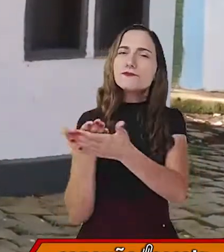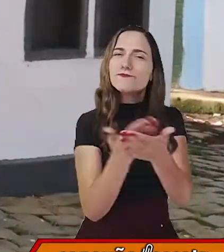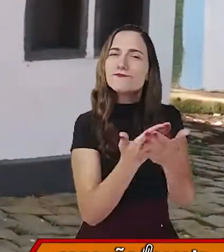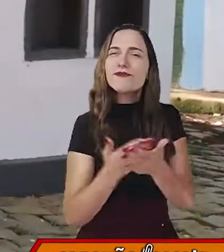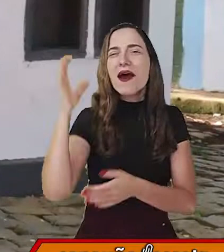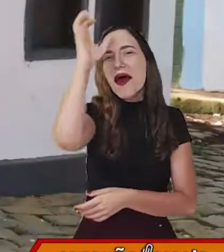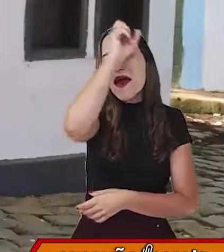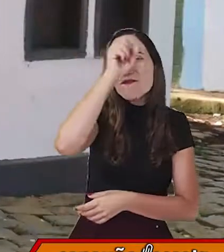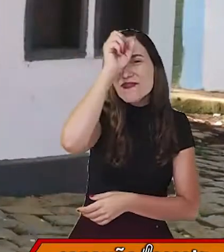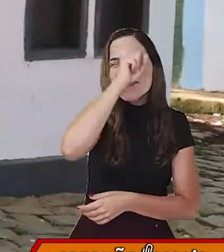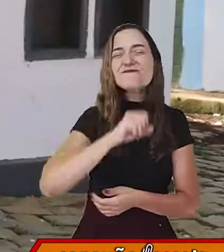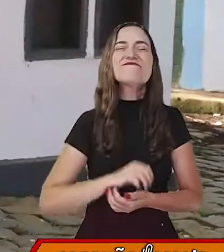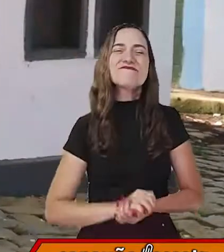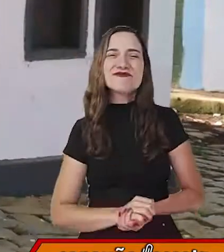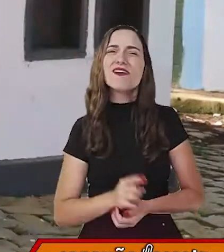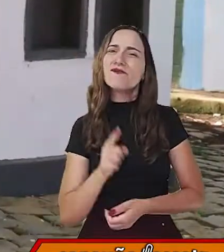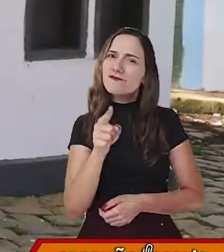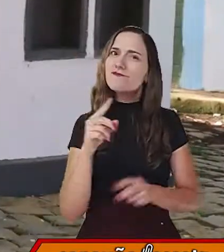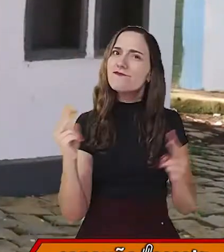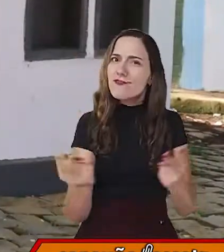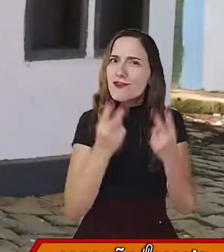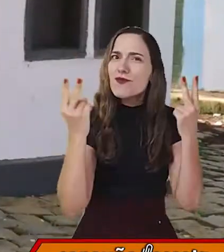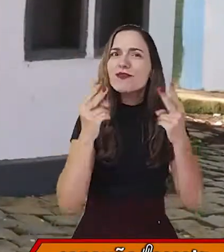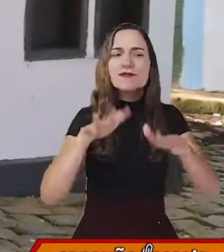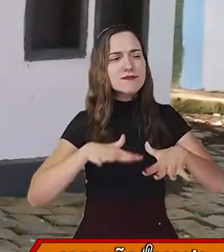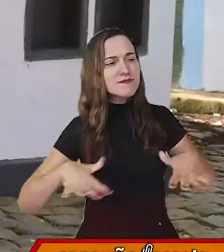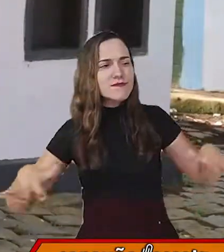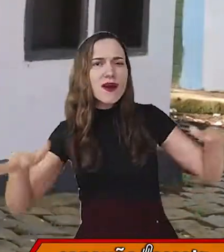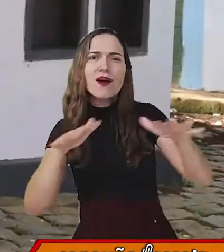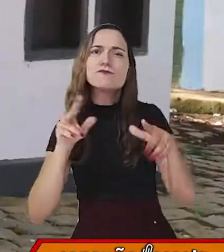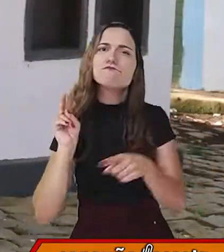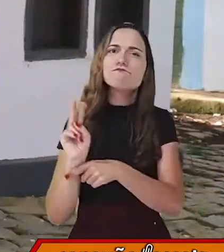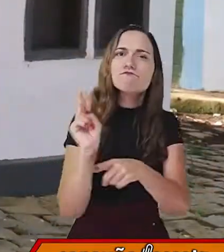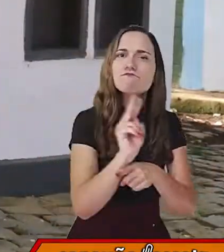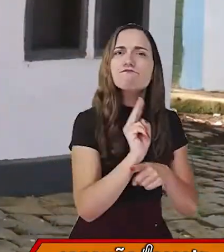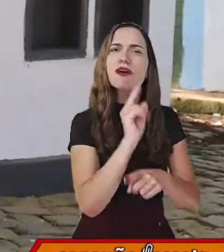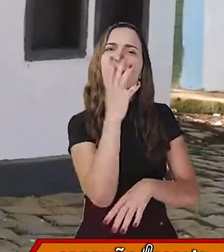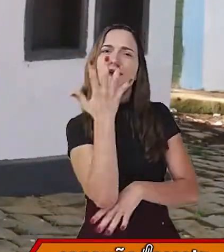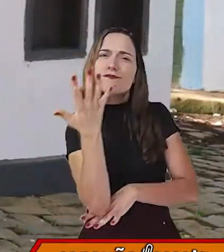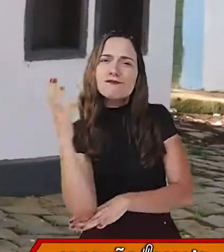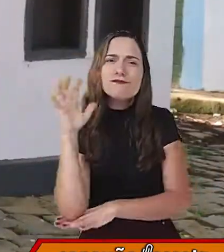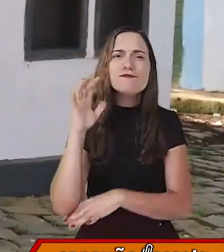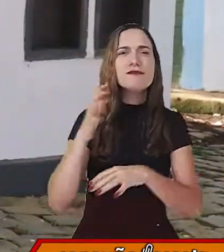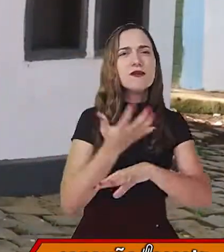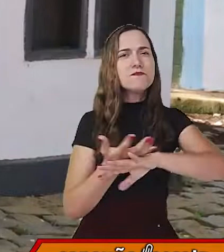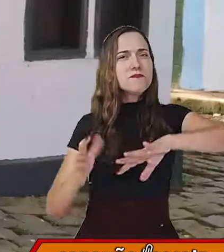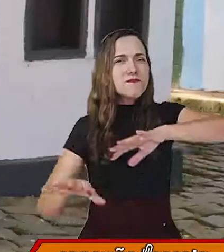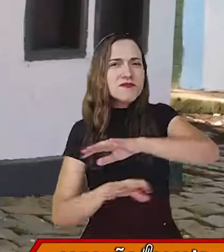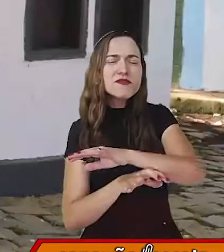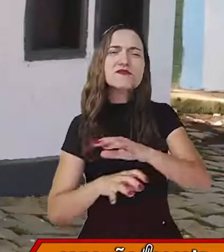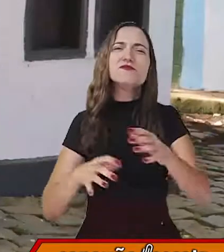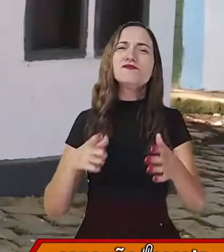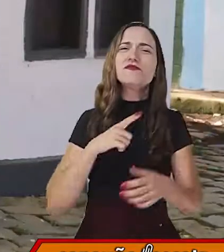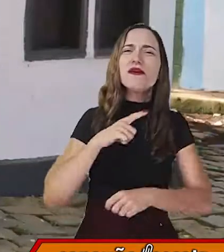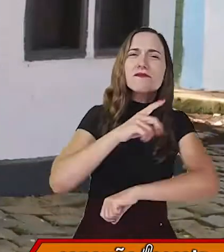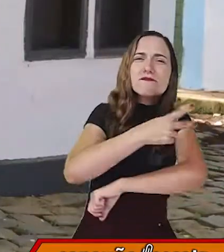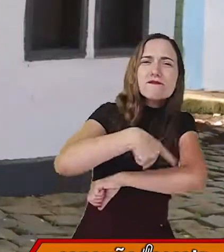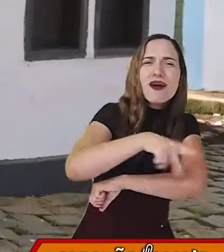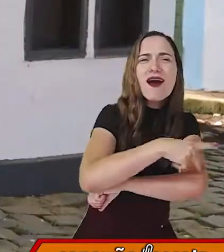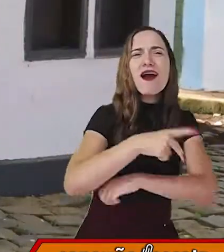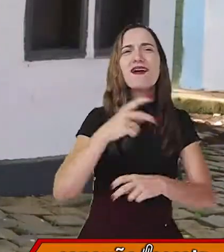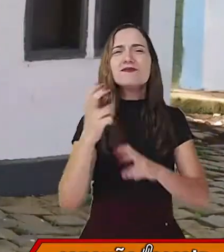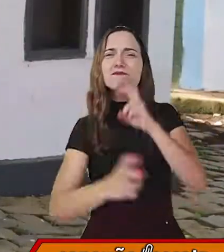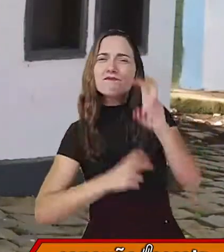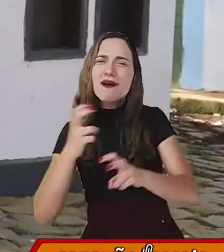e estudado. Então valorize espaços de preservação ambiental, valorize parques, museus como esse,